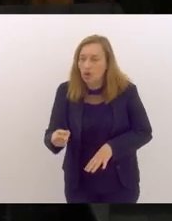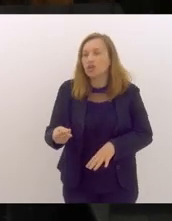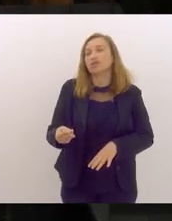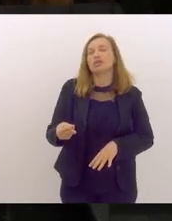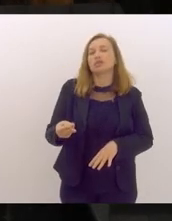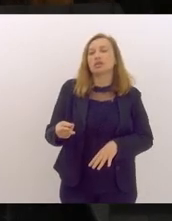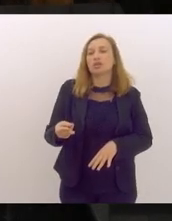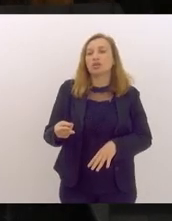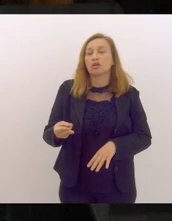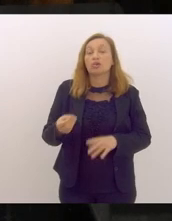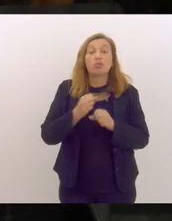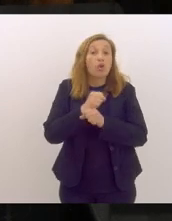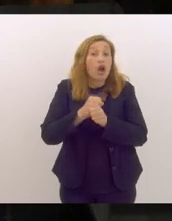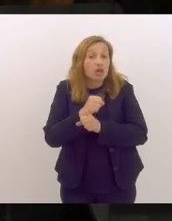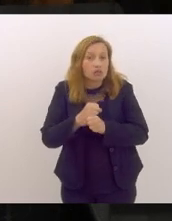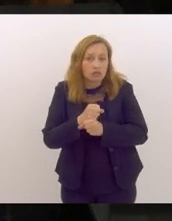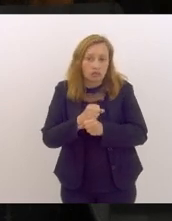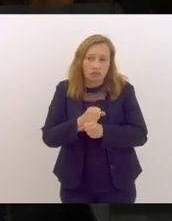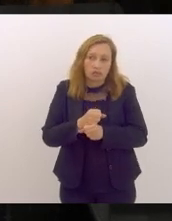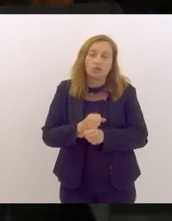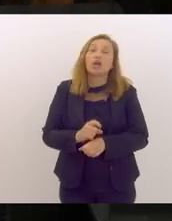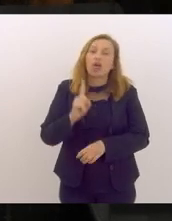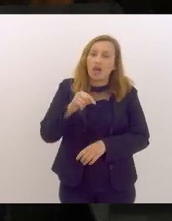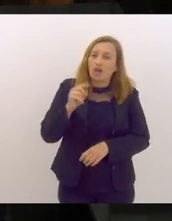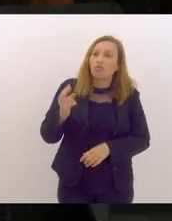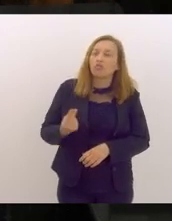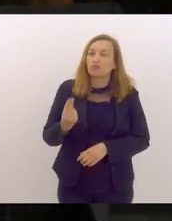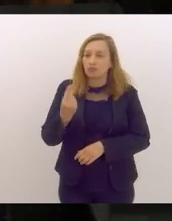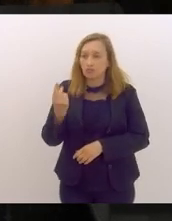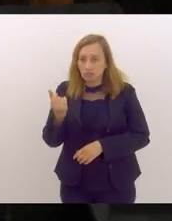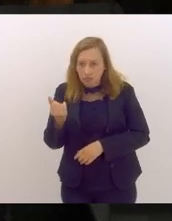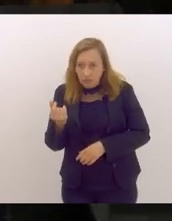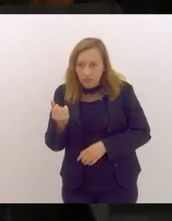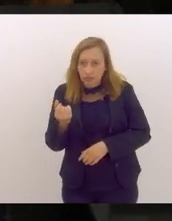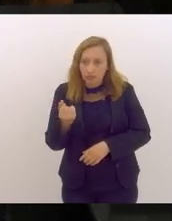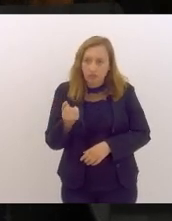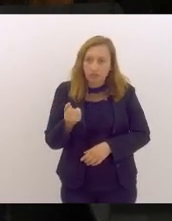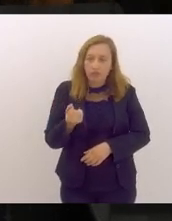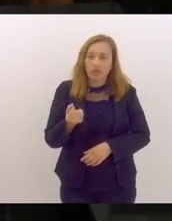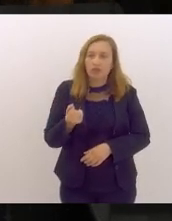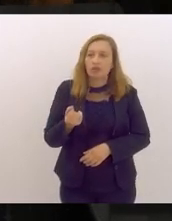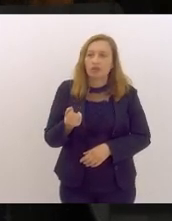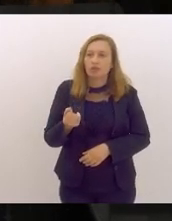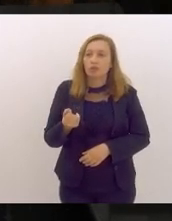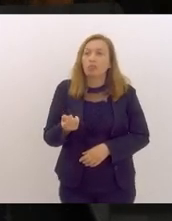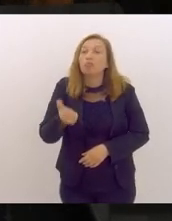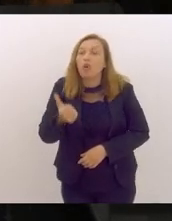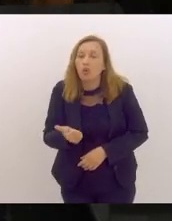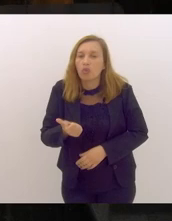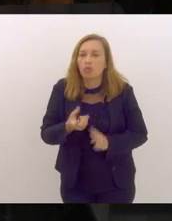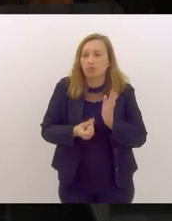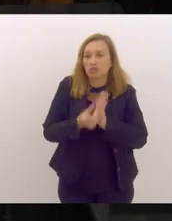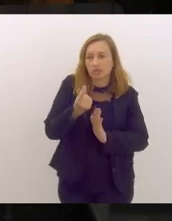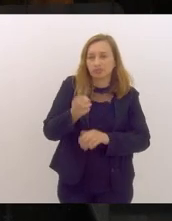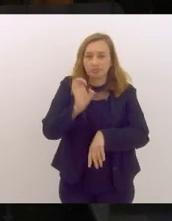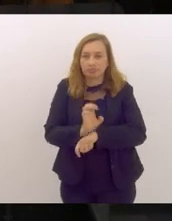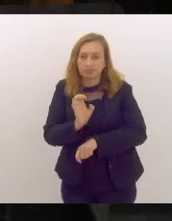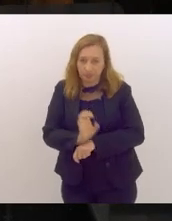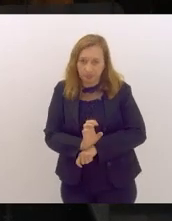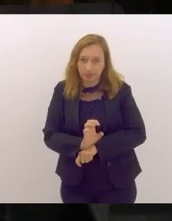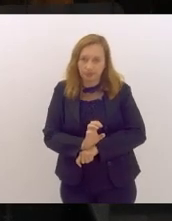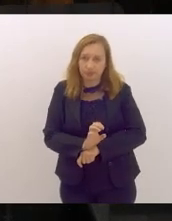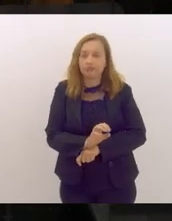R$ 5 milhões por ano. Isto é o valor absolutamente pífio para o orçamento estadual,